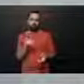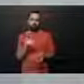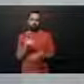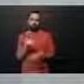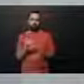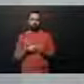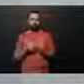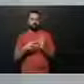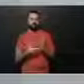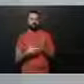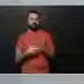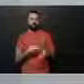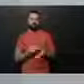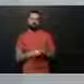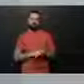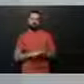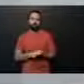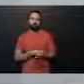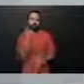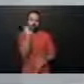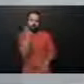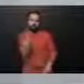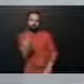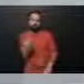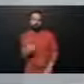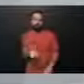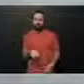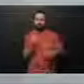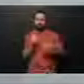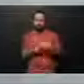pego nenhuma barrinha dessa. Mais